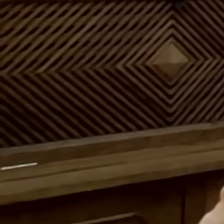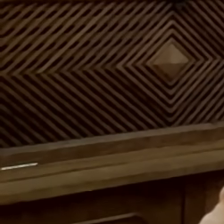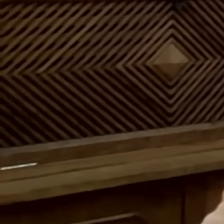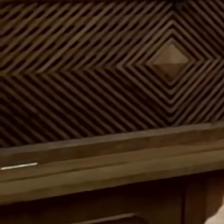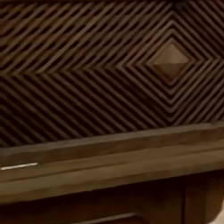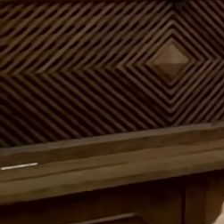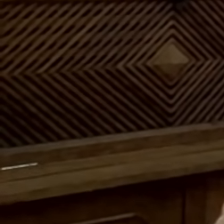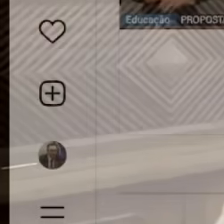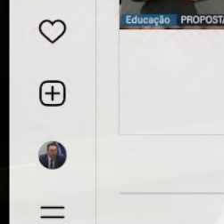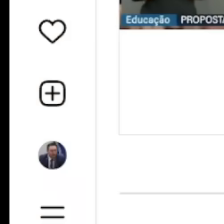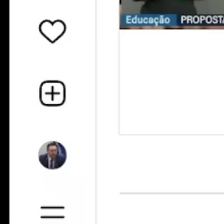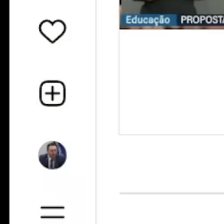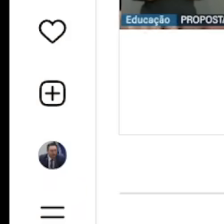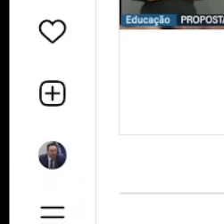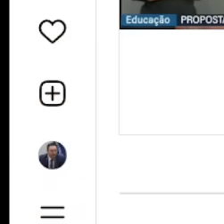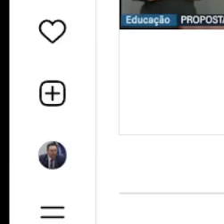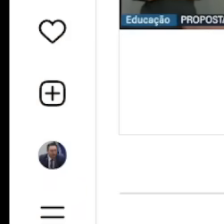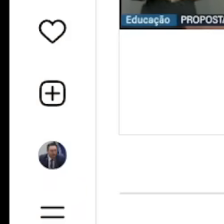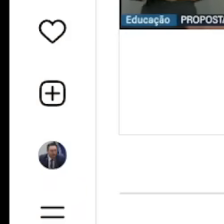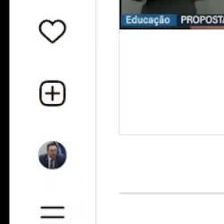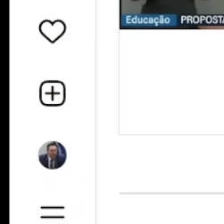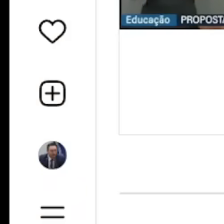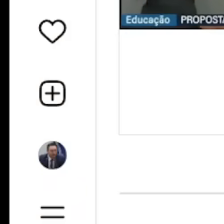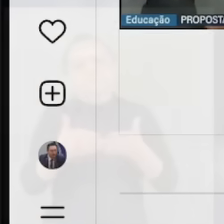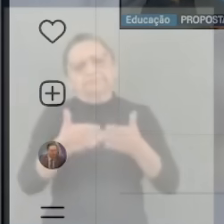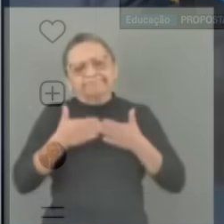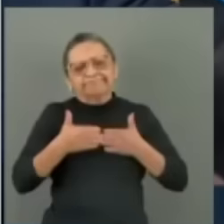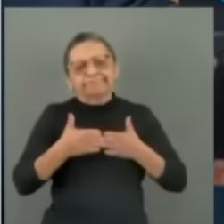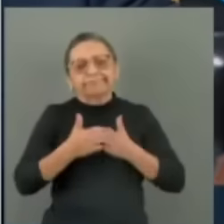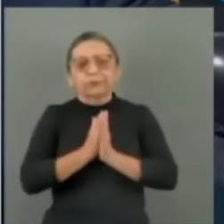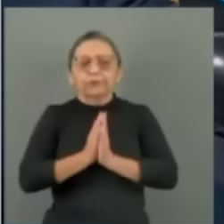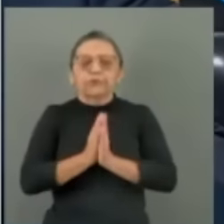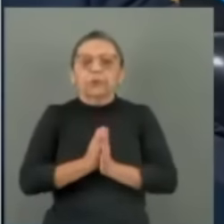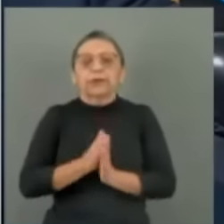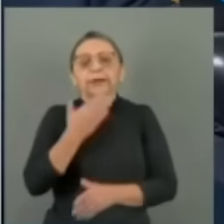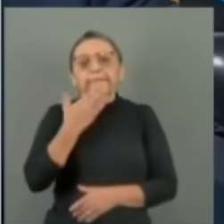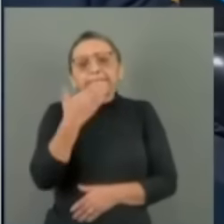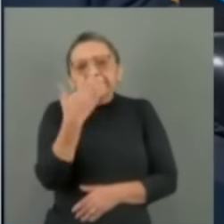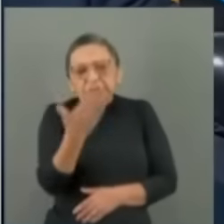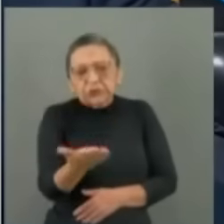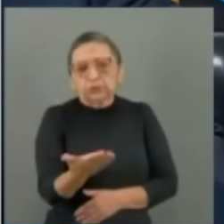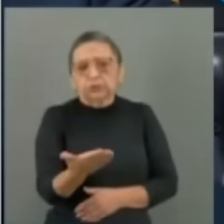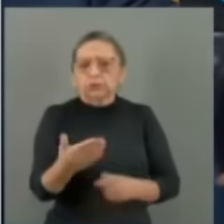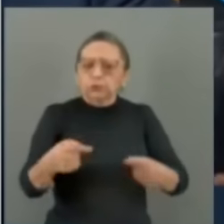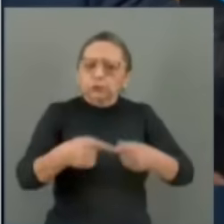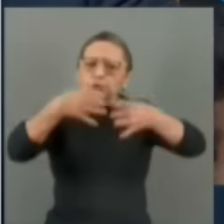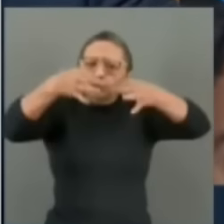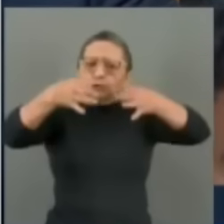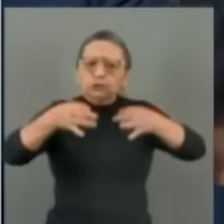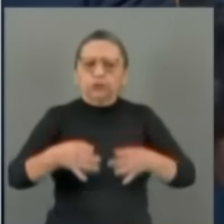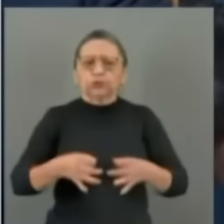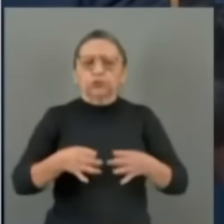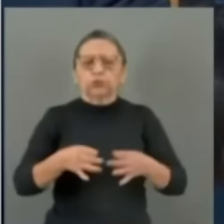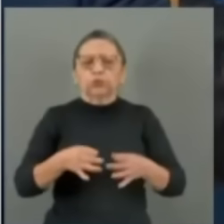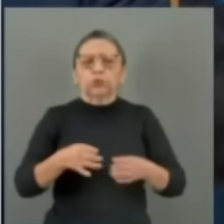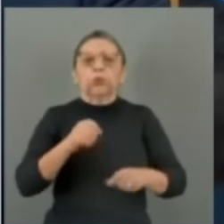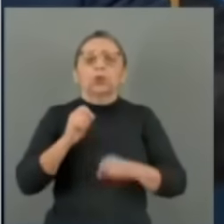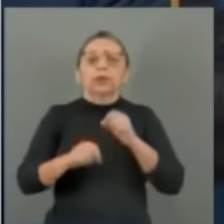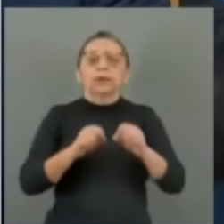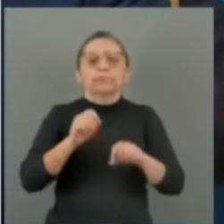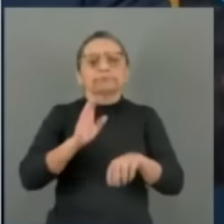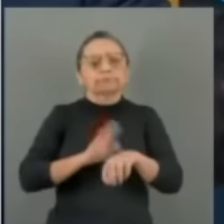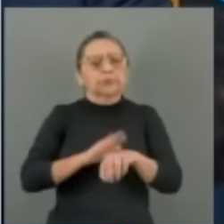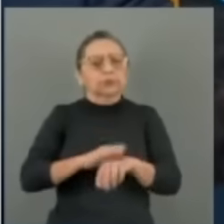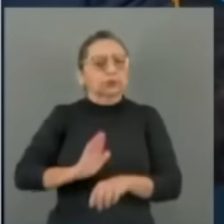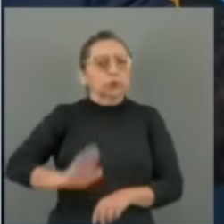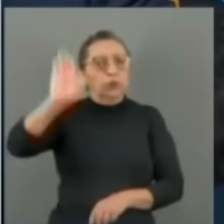senso o senador Girão manifestou foi uma publicação aqui da Rádio Auro verde e o senador Girão falou que isso que